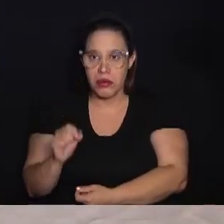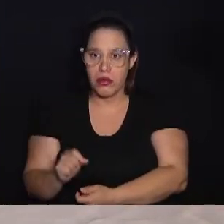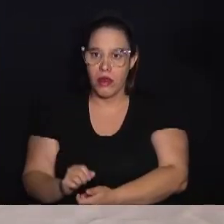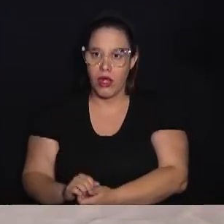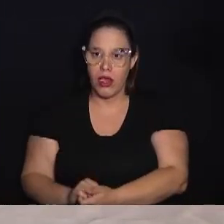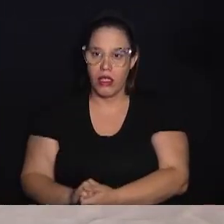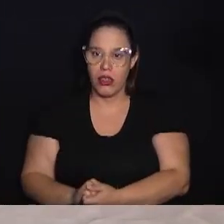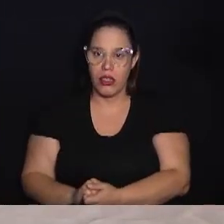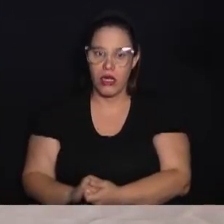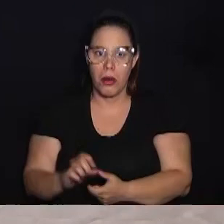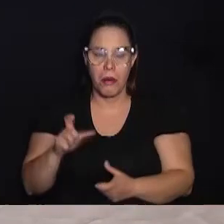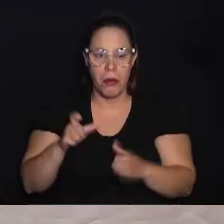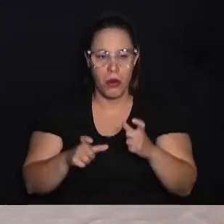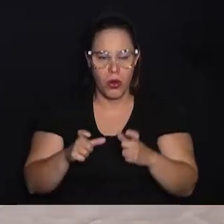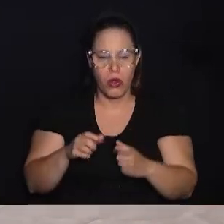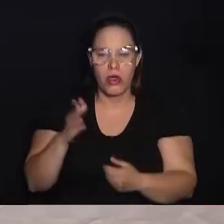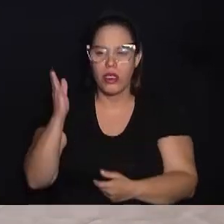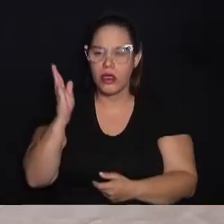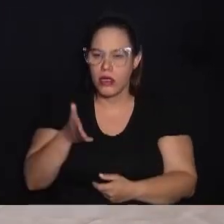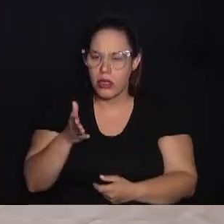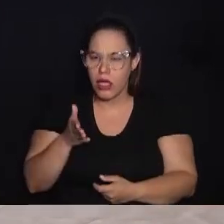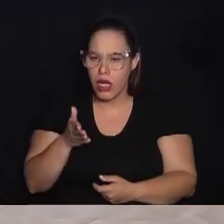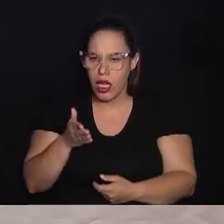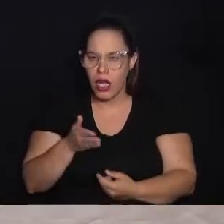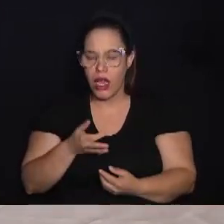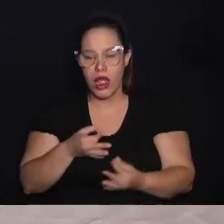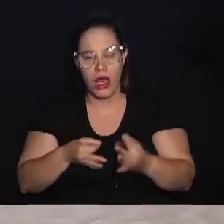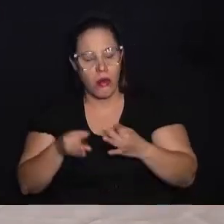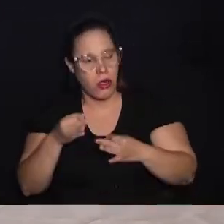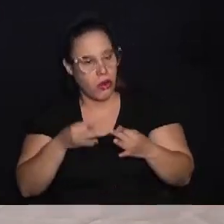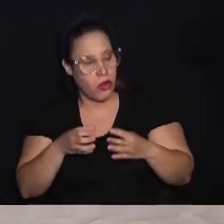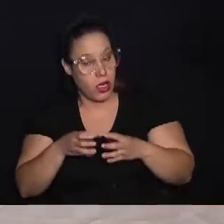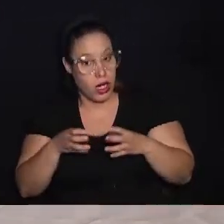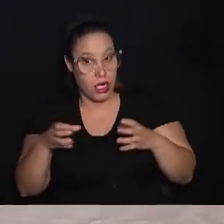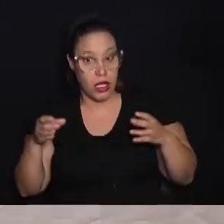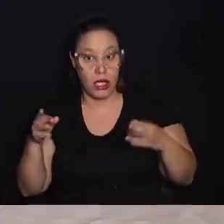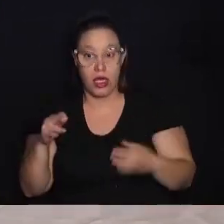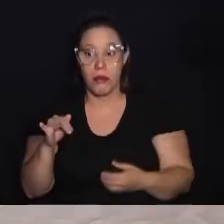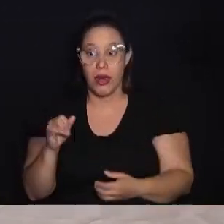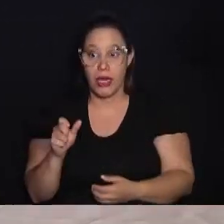da pessoa já estar habituada àquelas grandes marcas. Então,